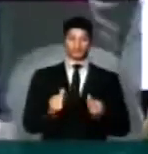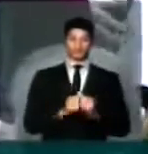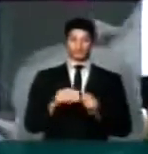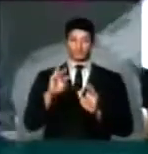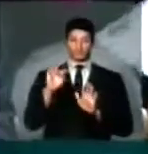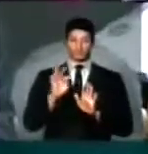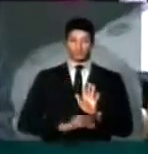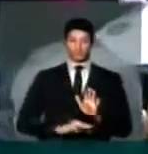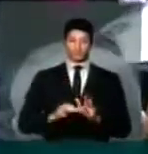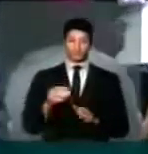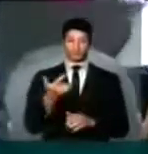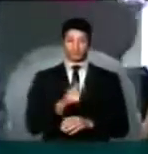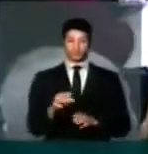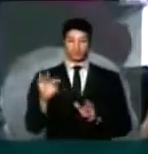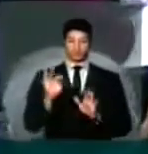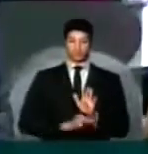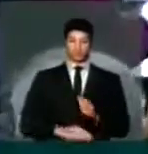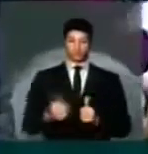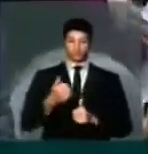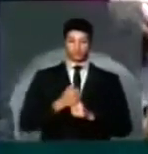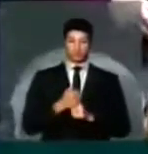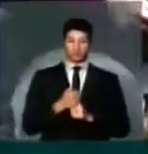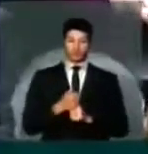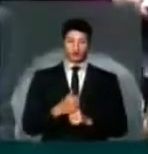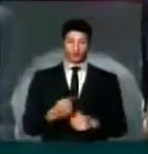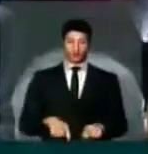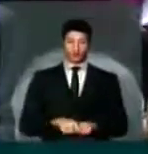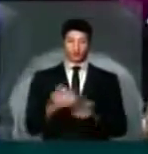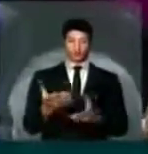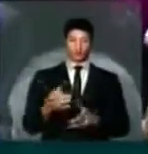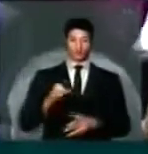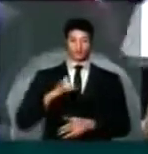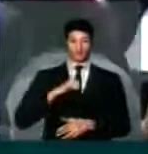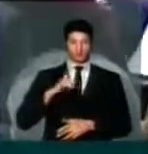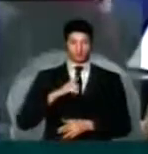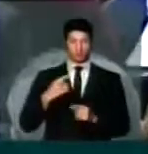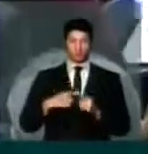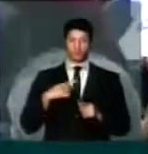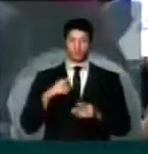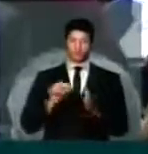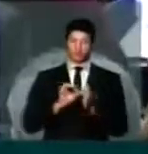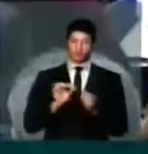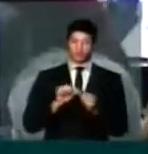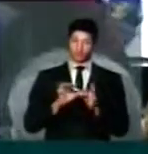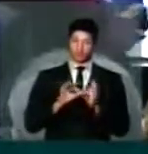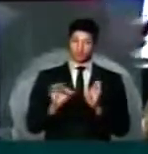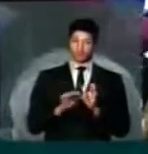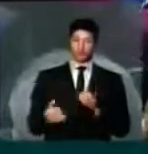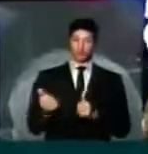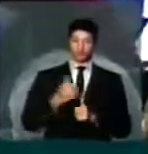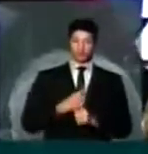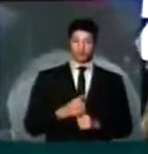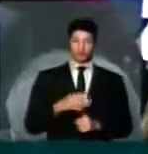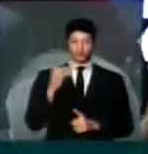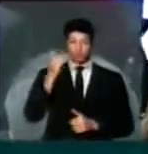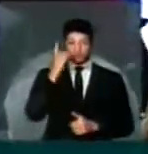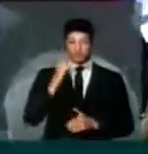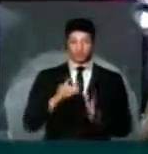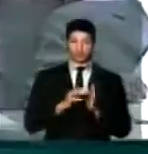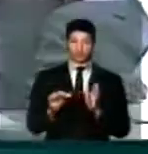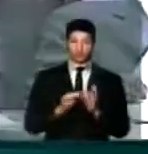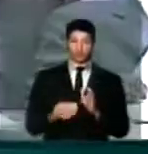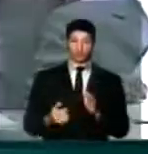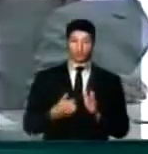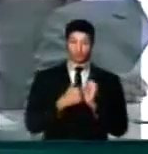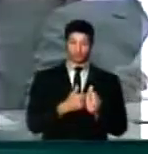com esse texto, porque eu não tenho o substitutivo em mão. Então, quero que tenha, que eu fiz um destaque supressivo. Deputado,